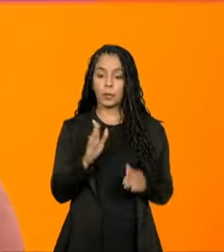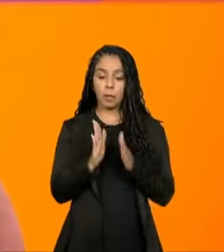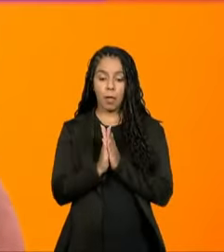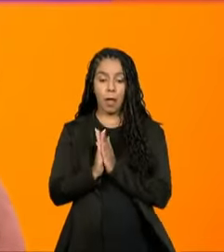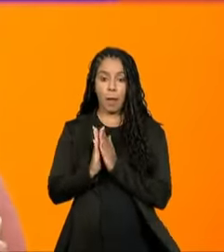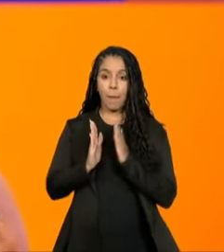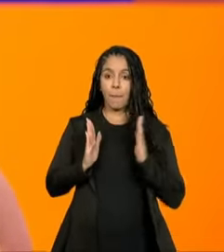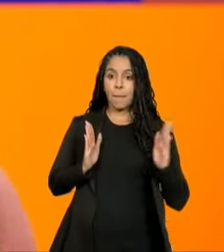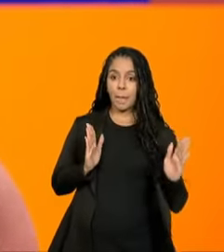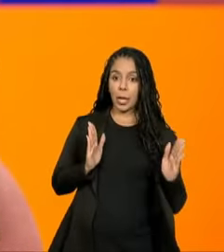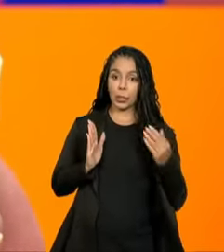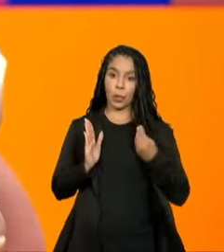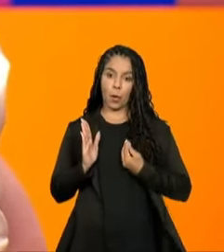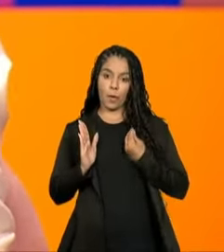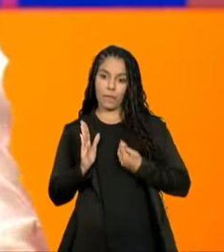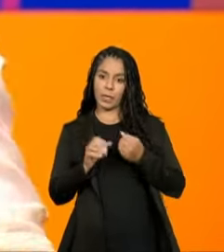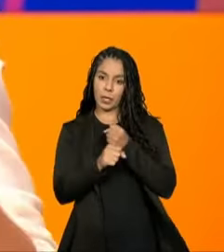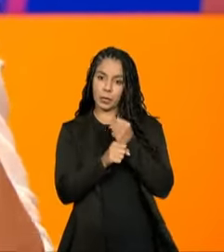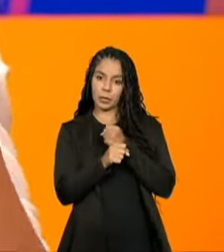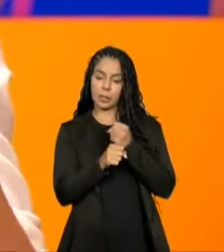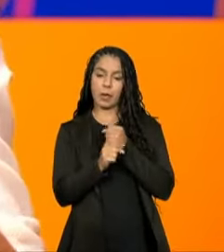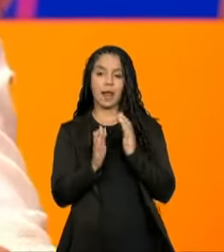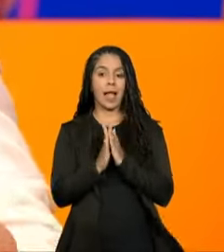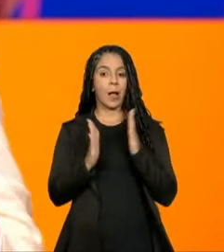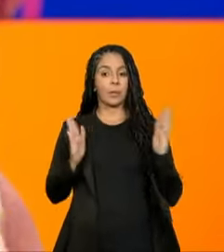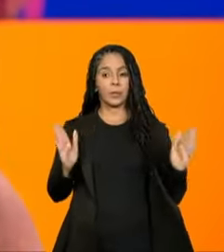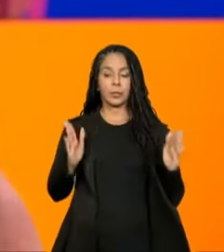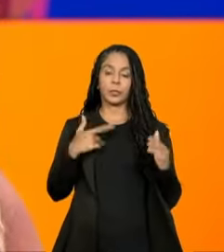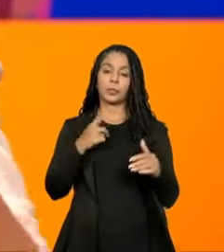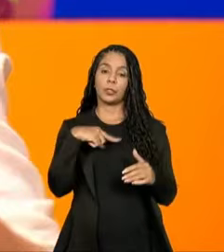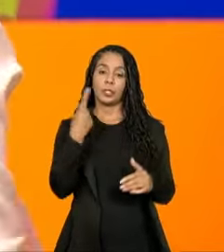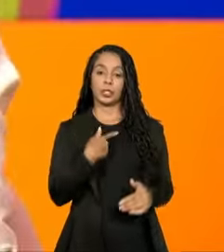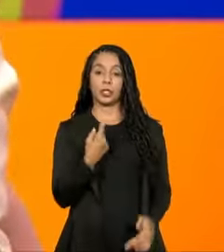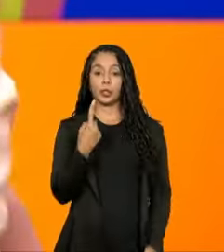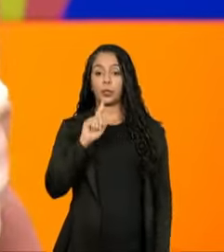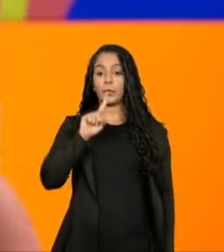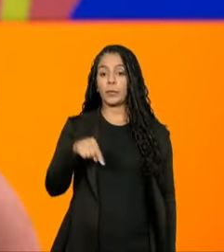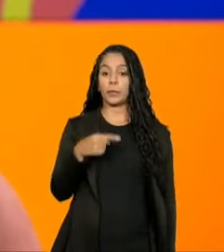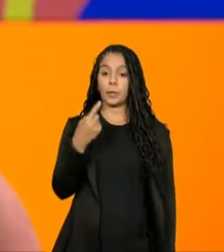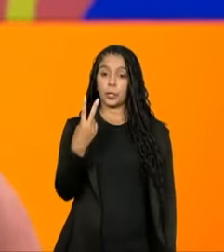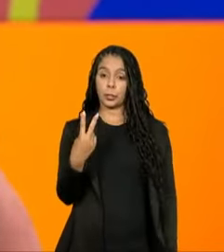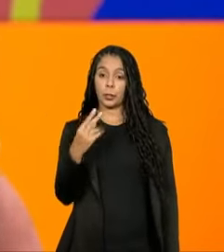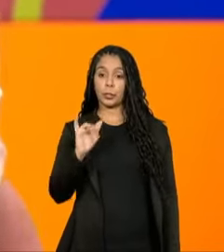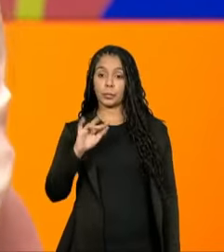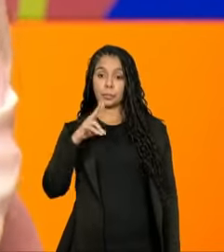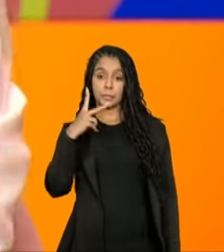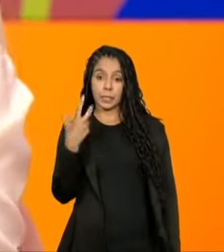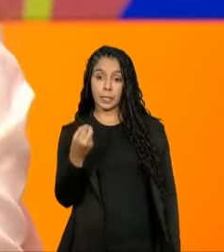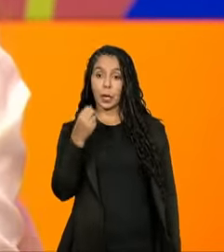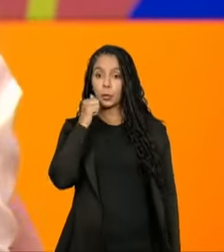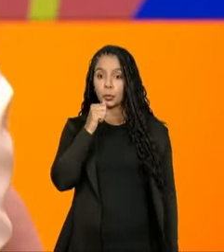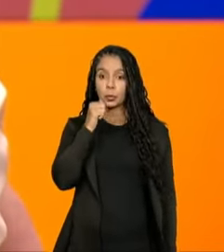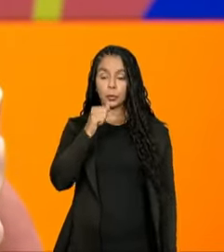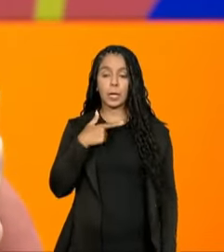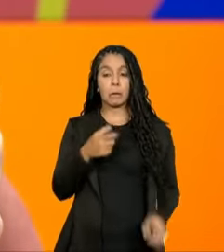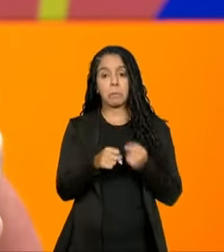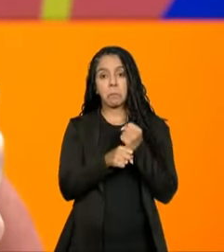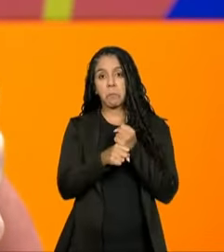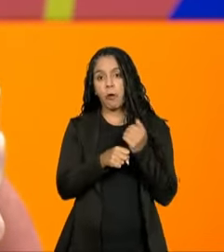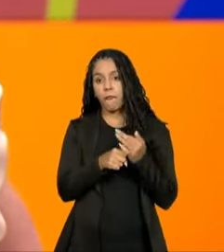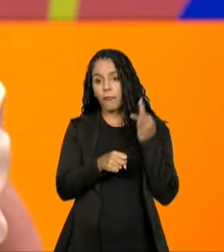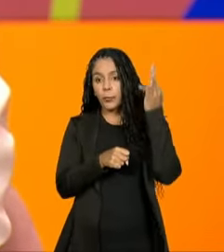de vida, com isso a gente aumentou esse período, né? Nós seremos 1,2 bilhão de mulheres daqui a poucos